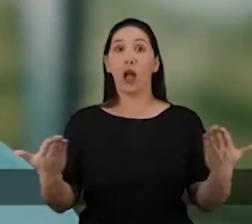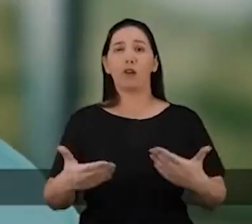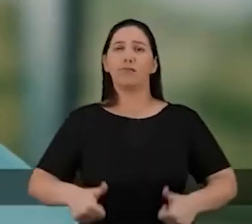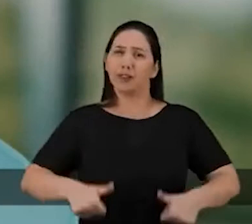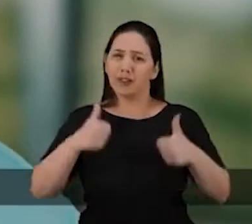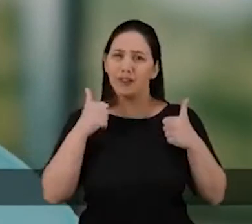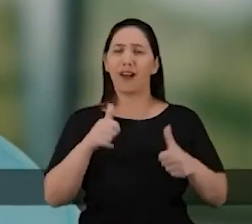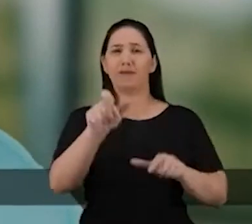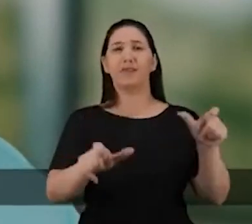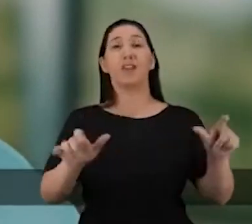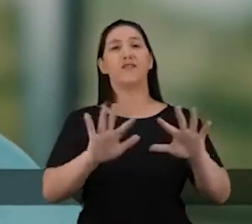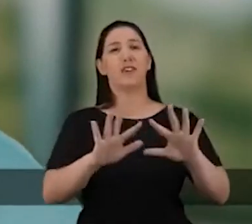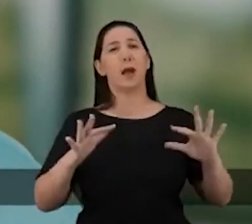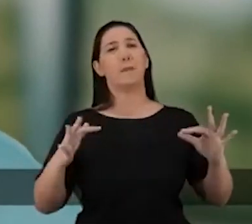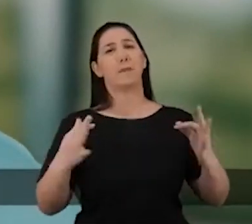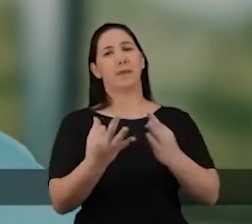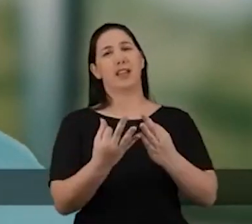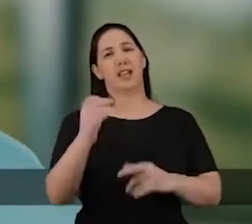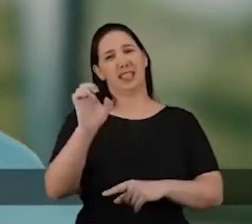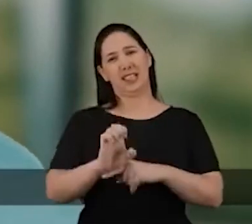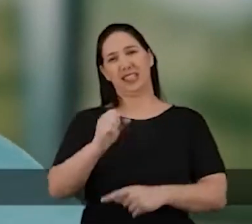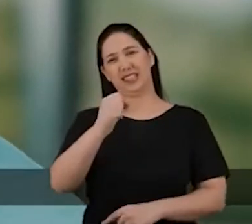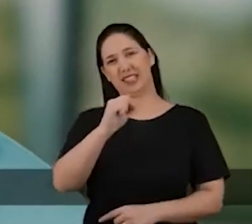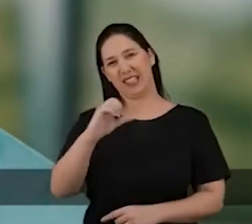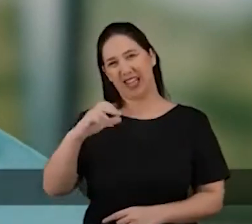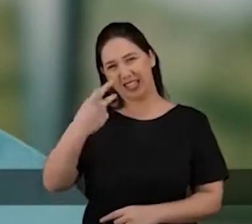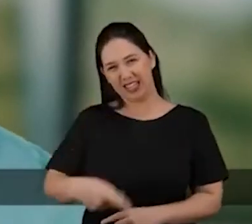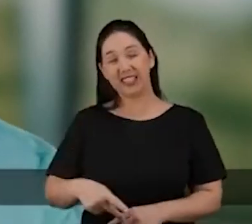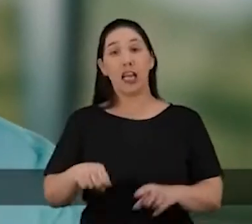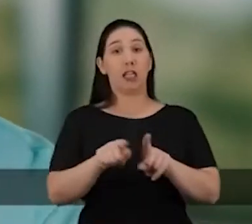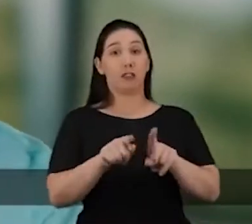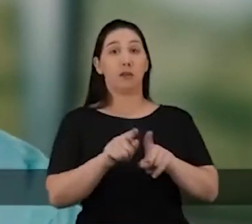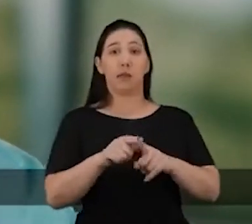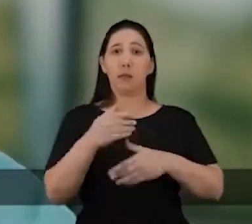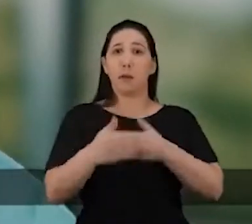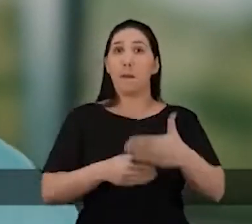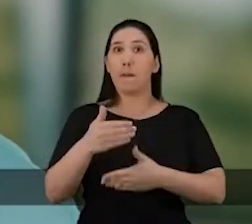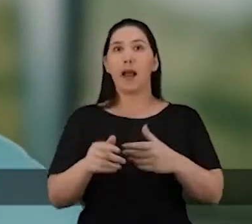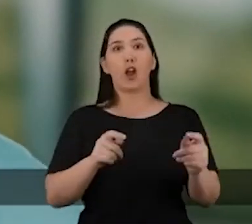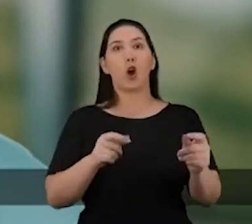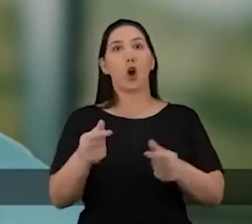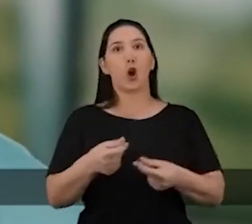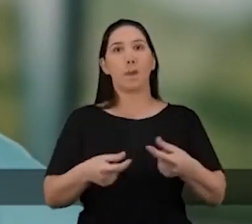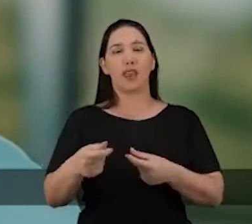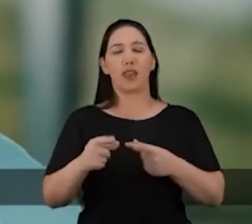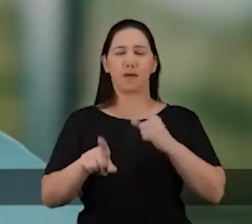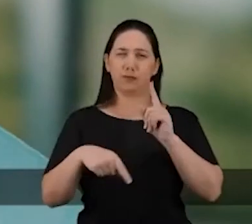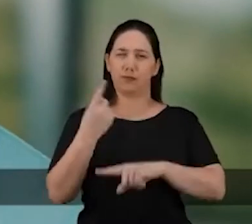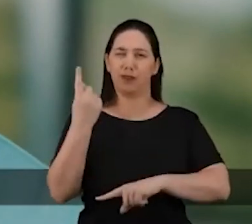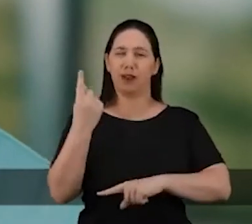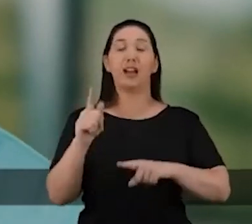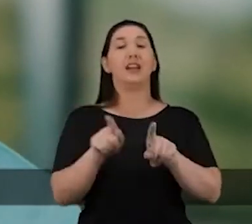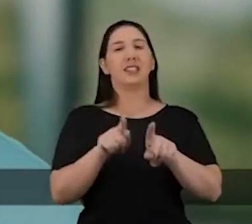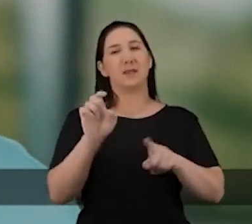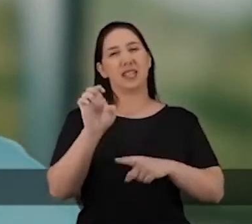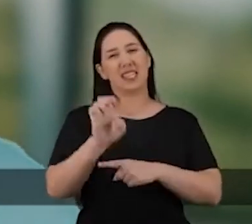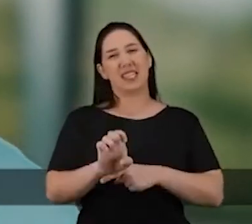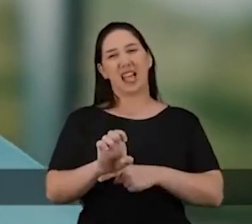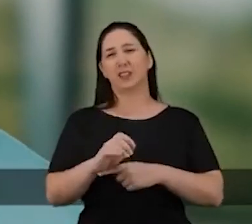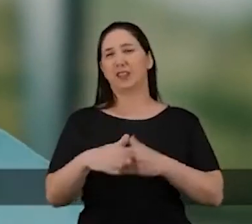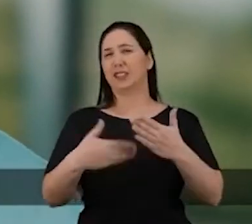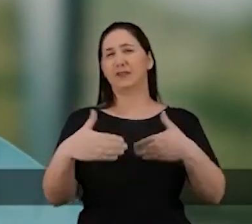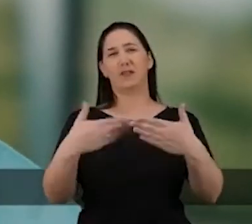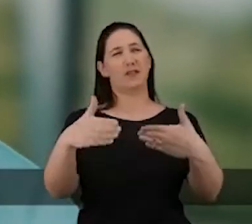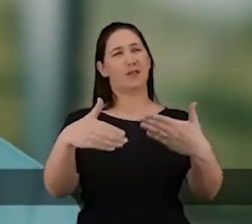Isso vai melhorar a vida das famílias catarinenses, alavancar o crescimento da nossa economia e fazer o nosso